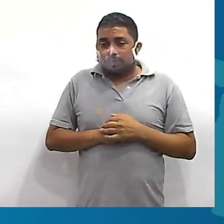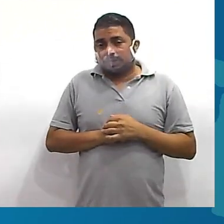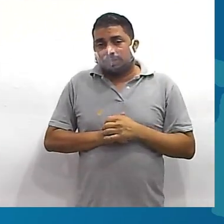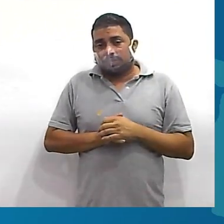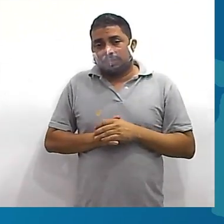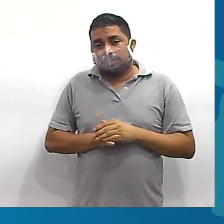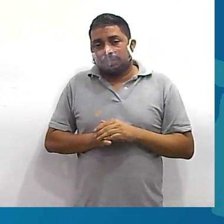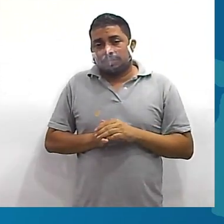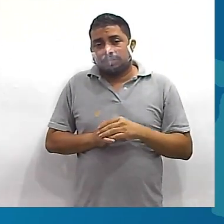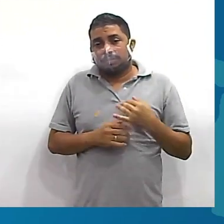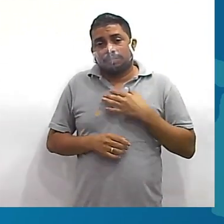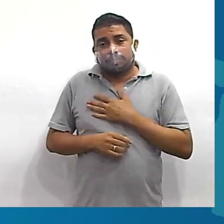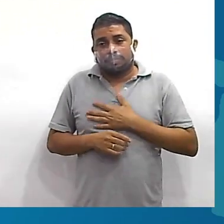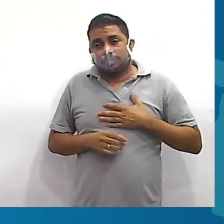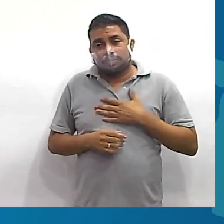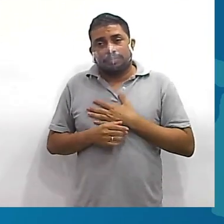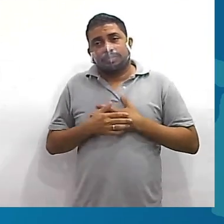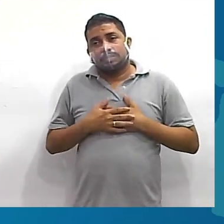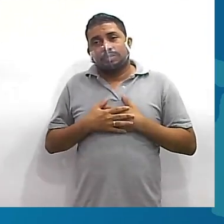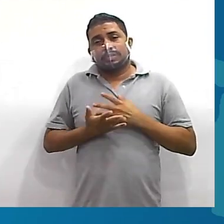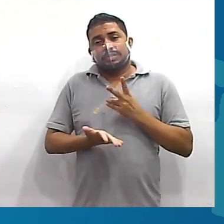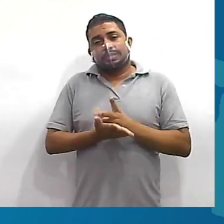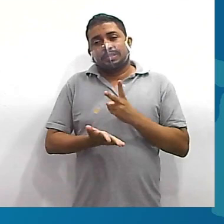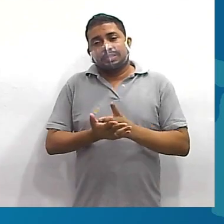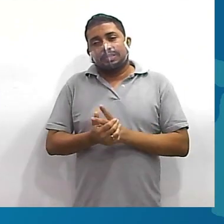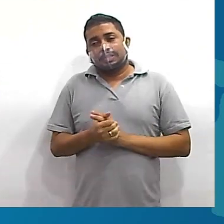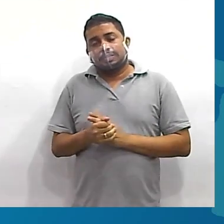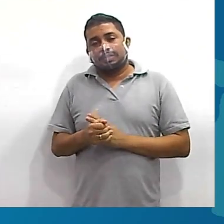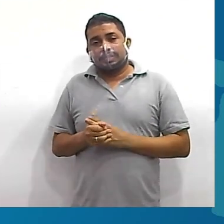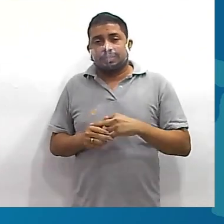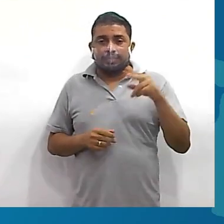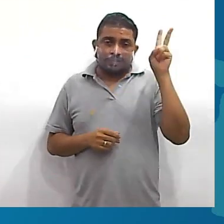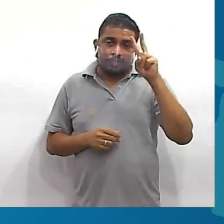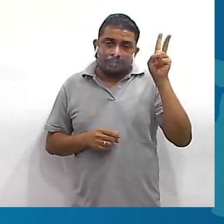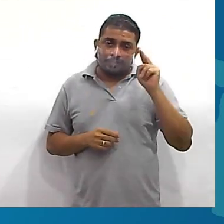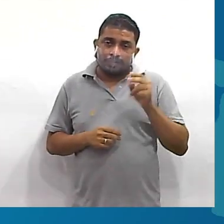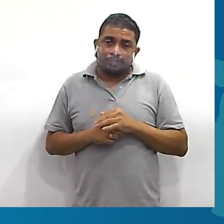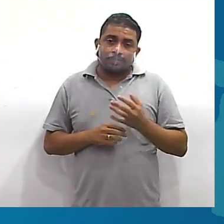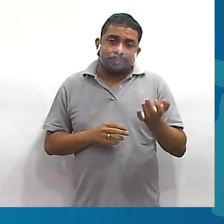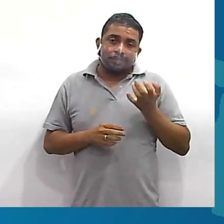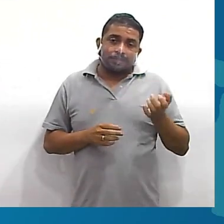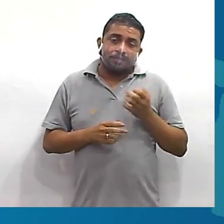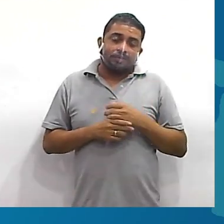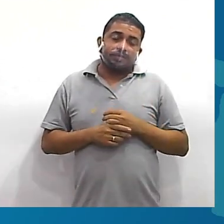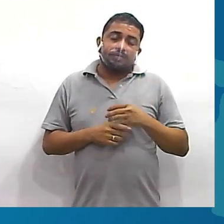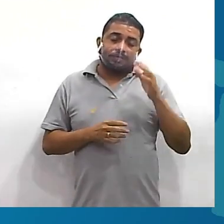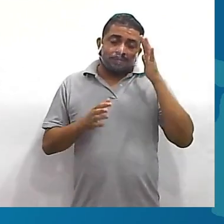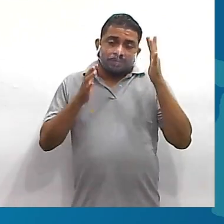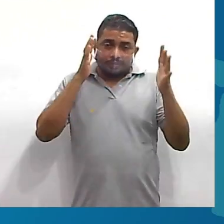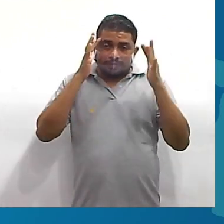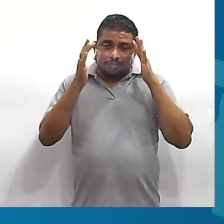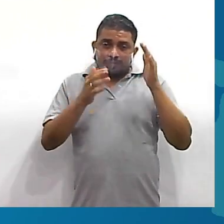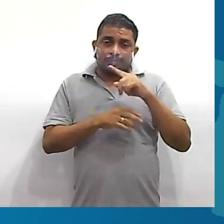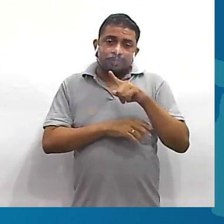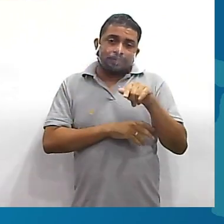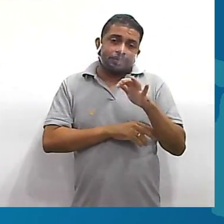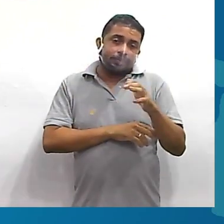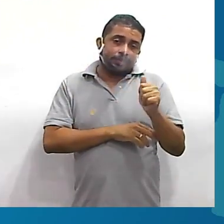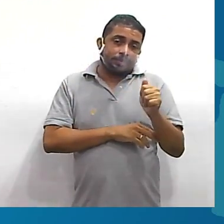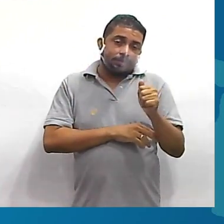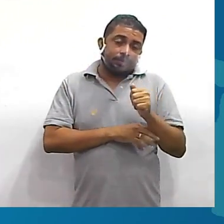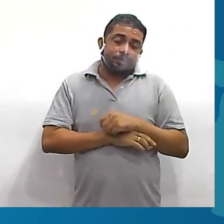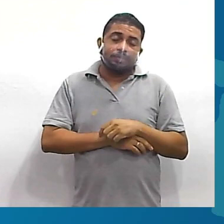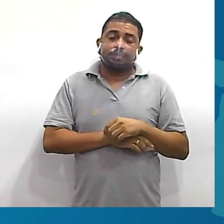gosto sempre de lembrar do grande e querido filósofo de barzinho, Zeca Pagodinho.